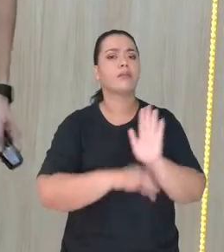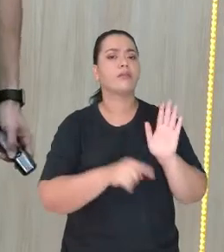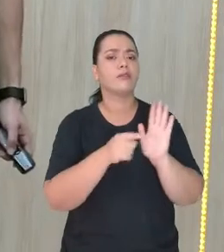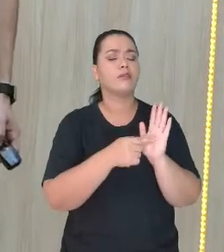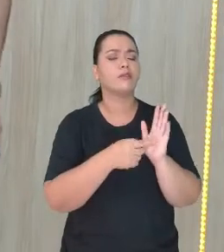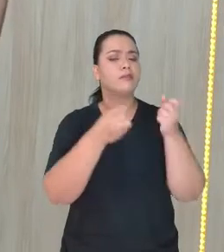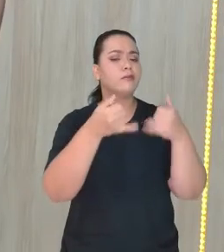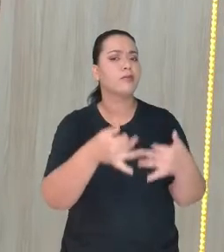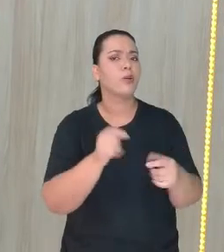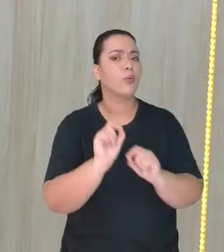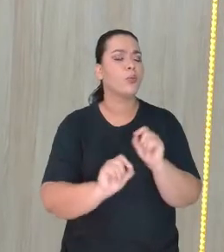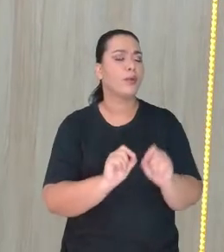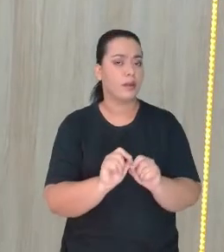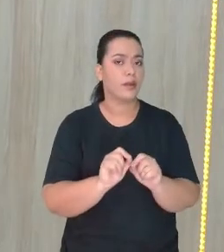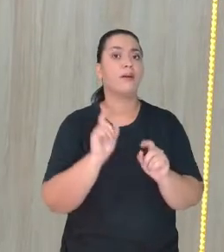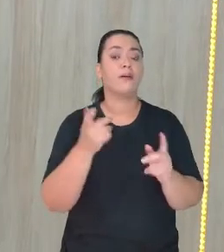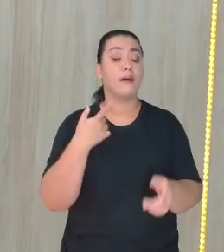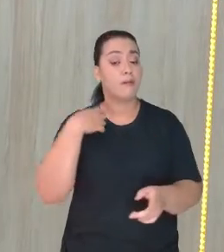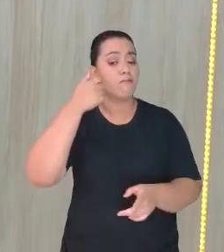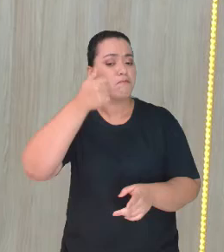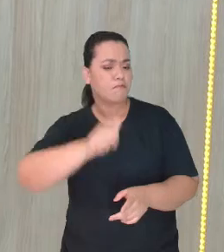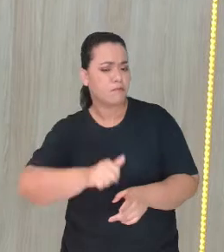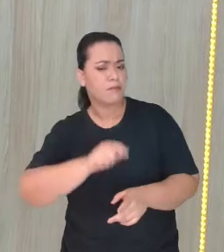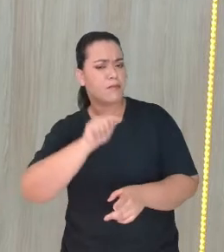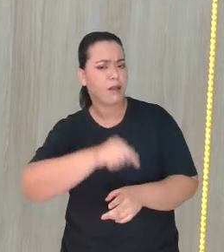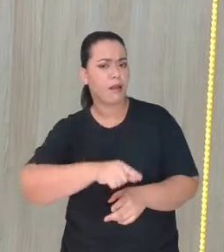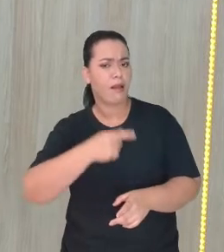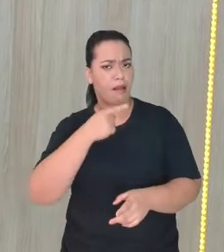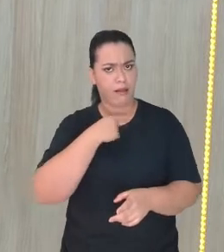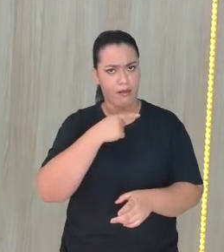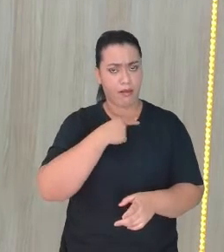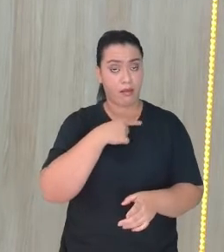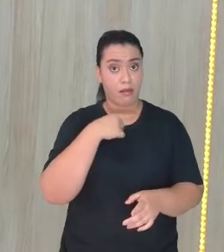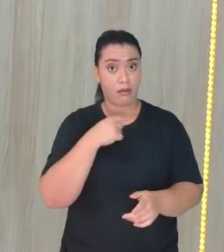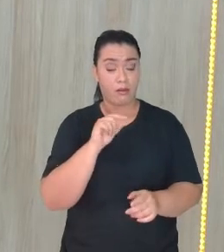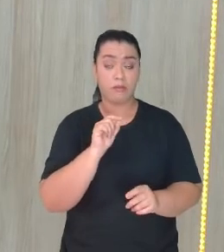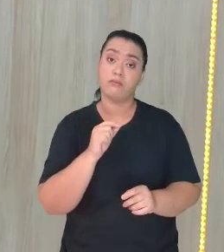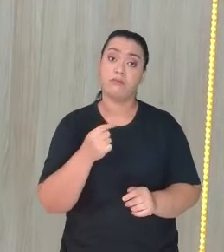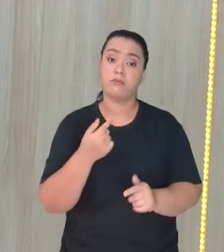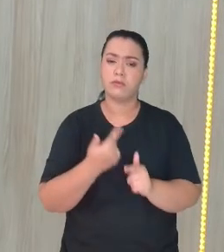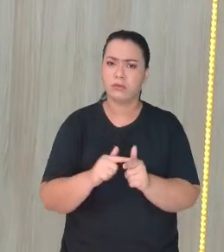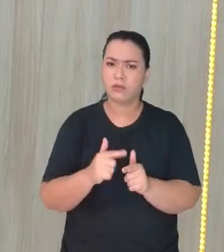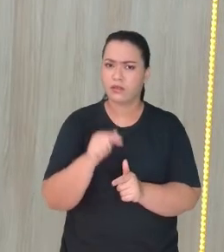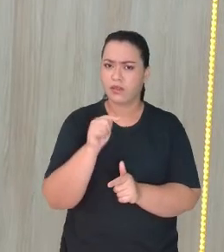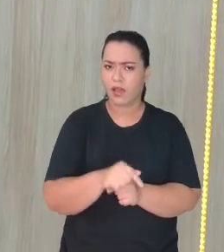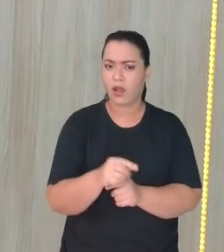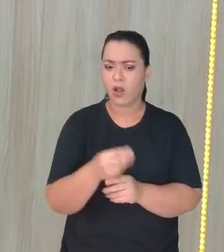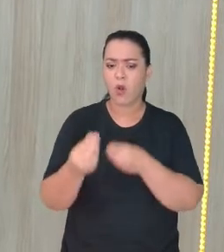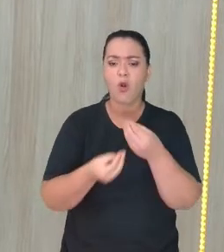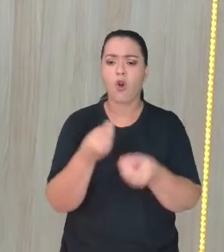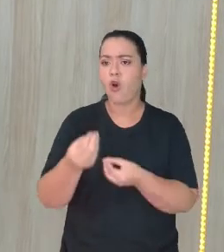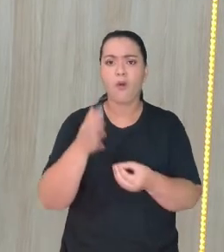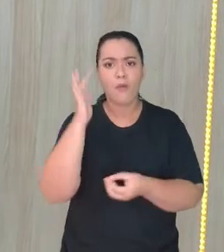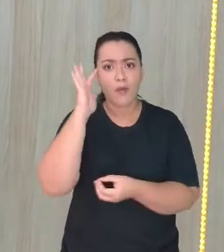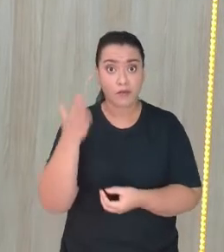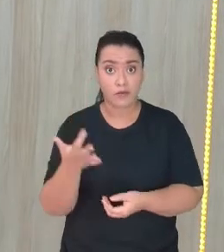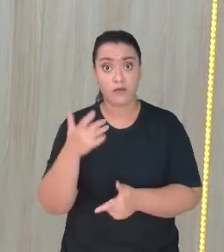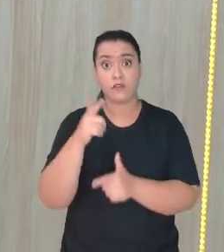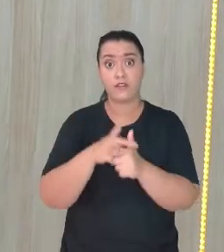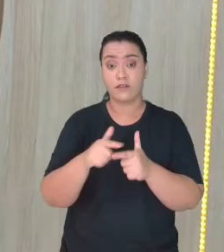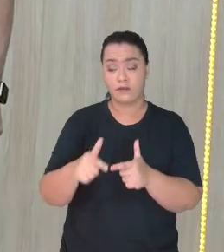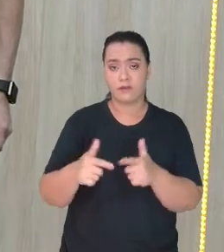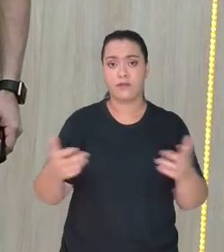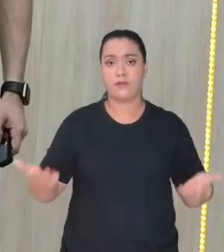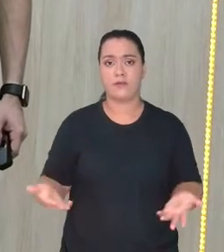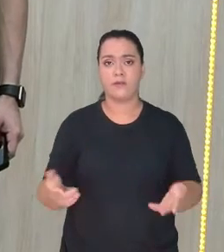diz o problema, para a gente avaliar se essas questões, como é que a gente vai fazer essas divisões. E a gente